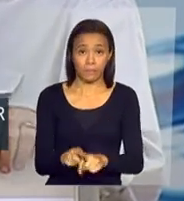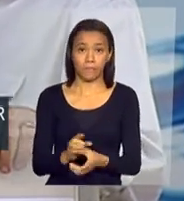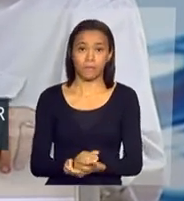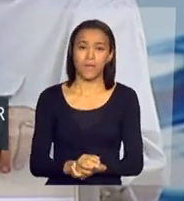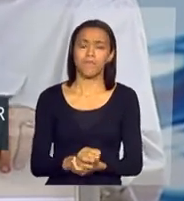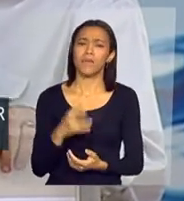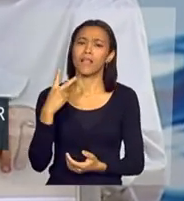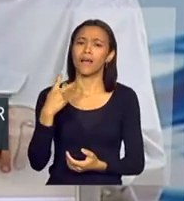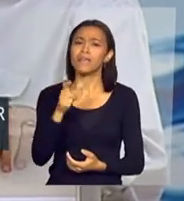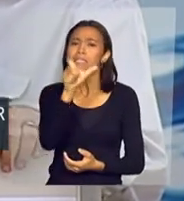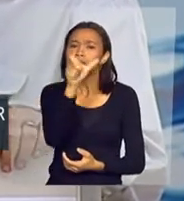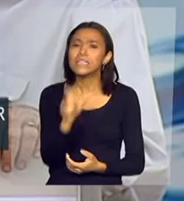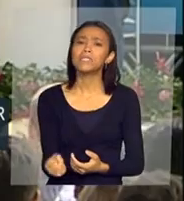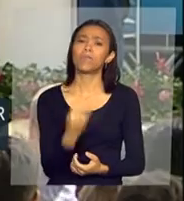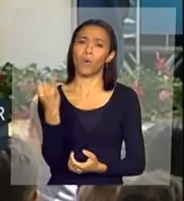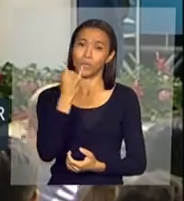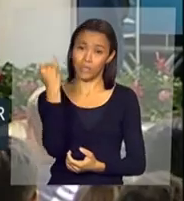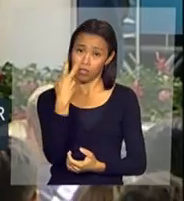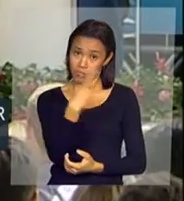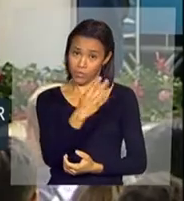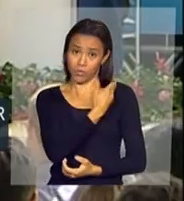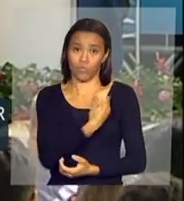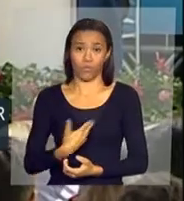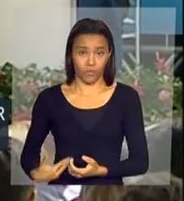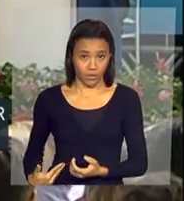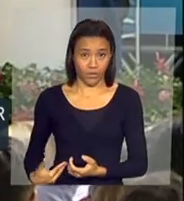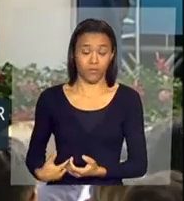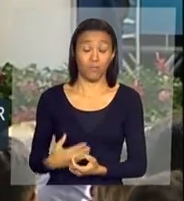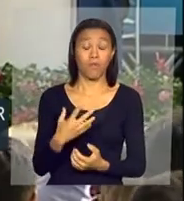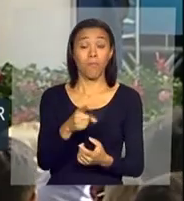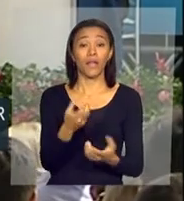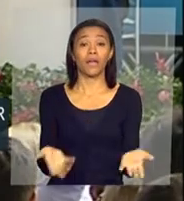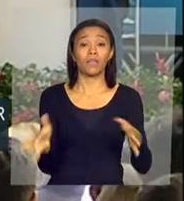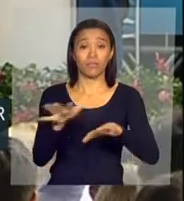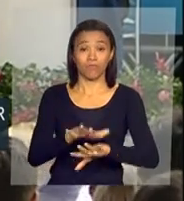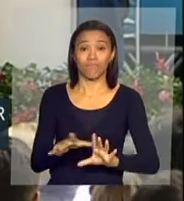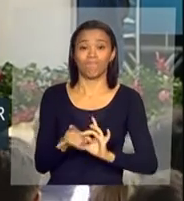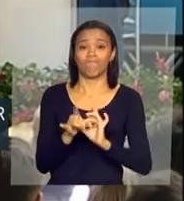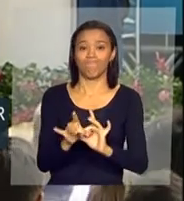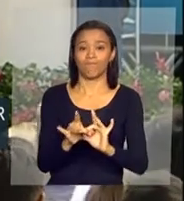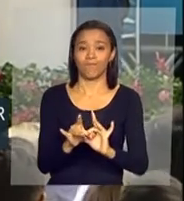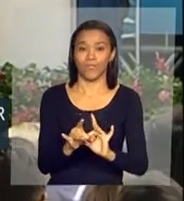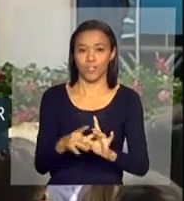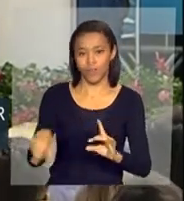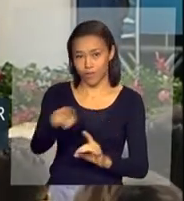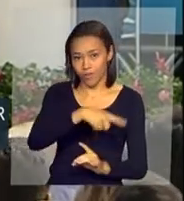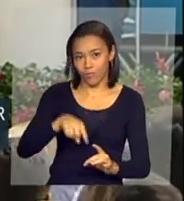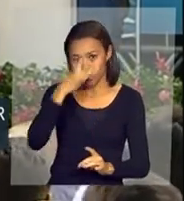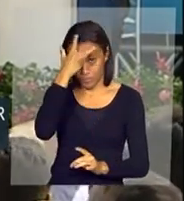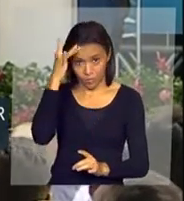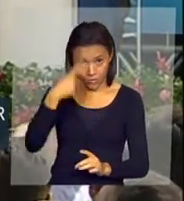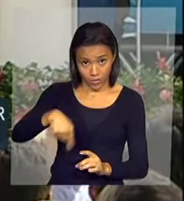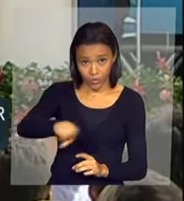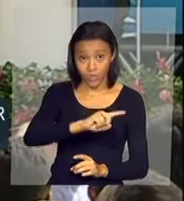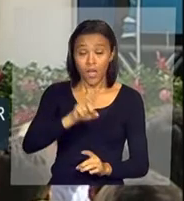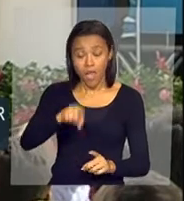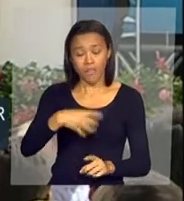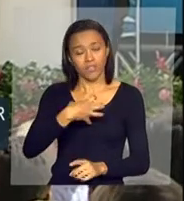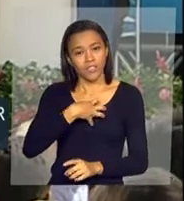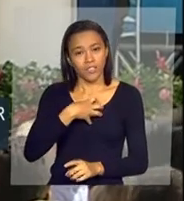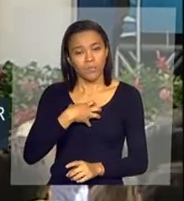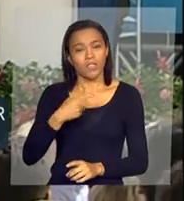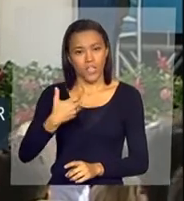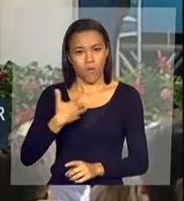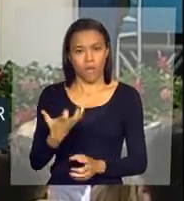pela importância que tem o governo de Vossa Excelência para a inclusão das pessoas. E é com esse sentimento que eu